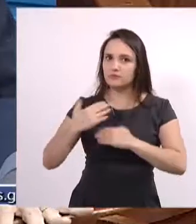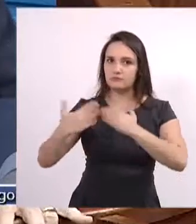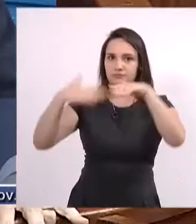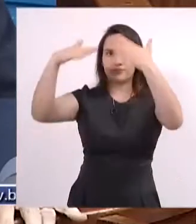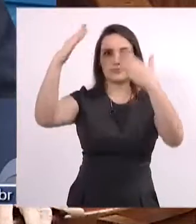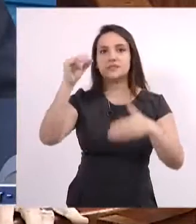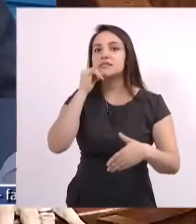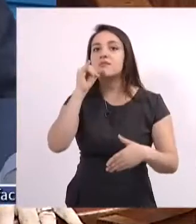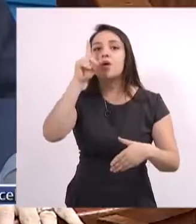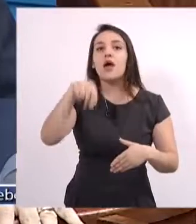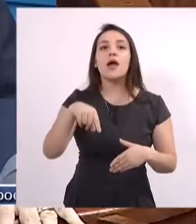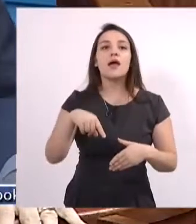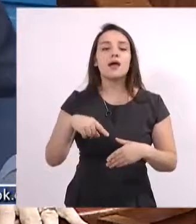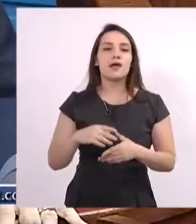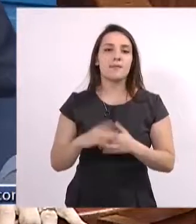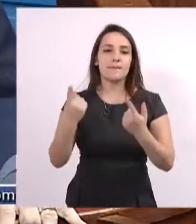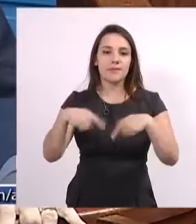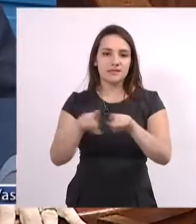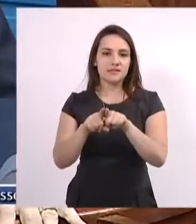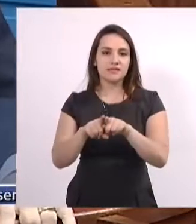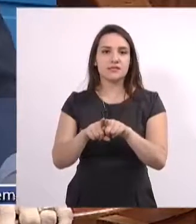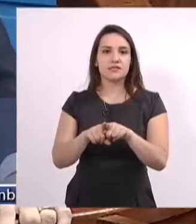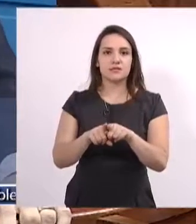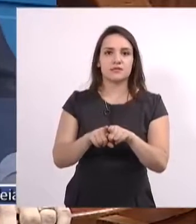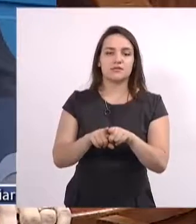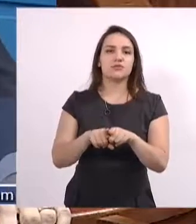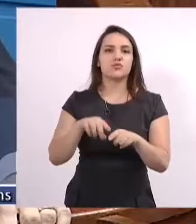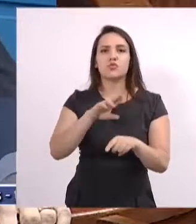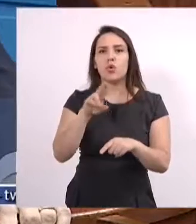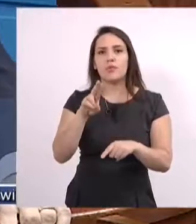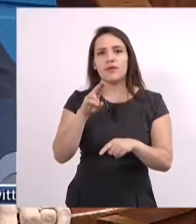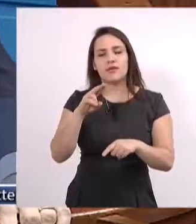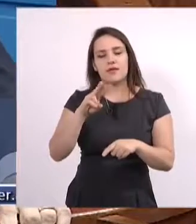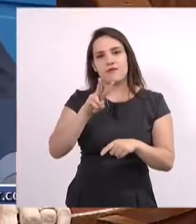é o caso do consórcio do Vale do Ivinhema.